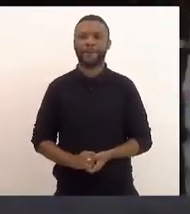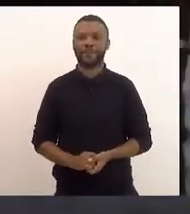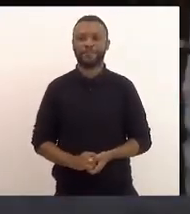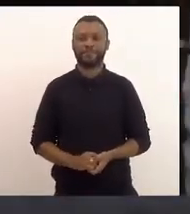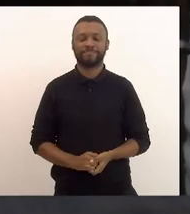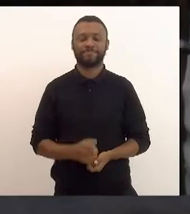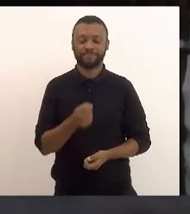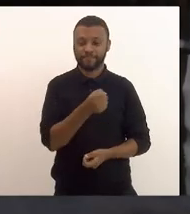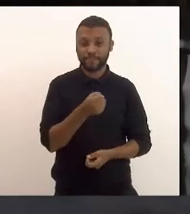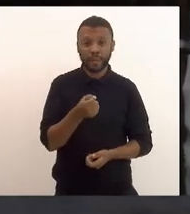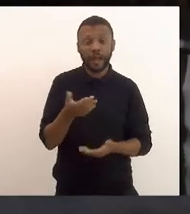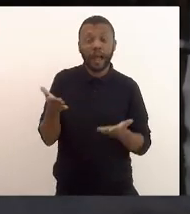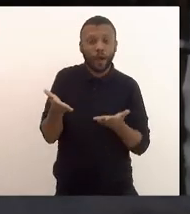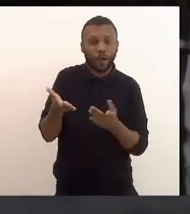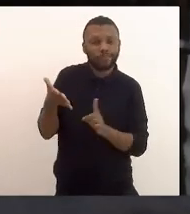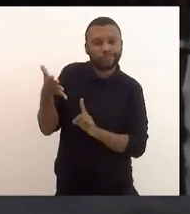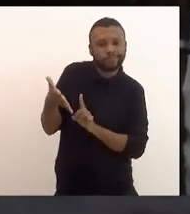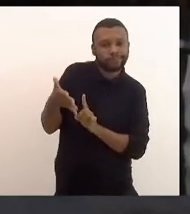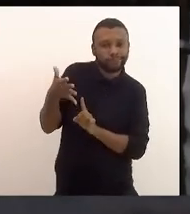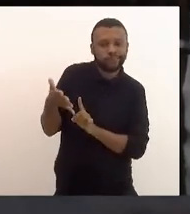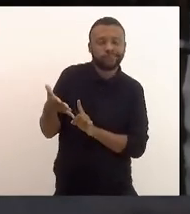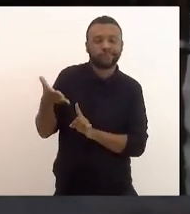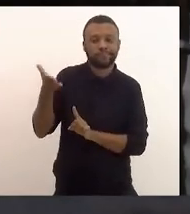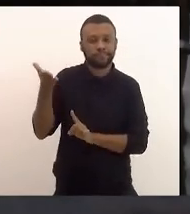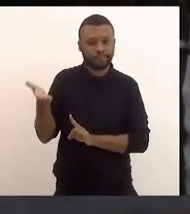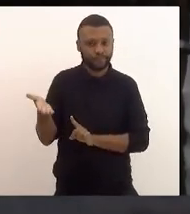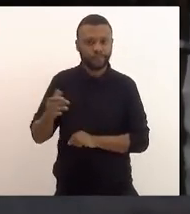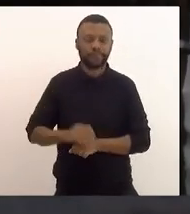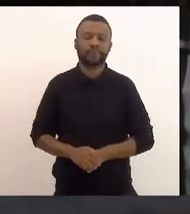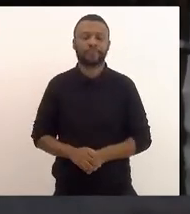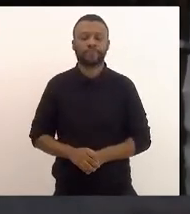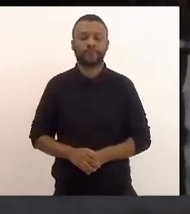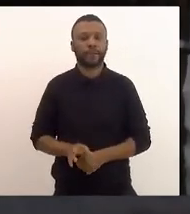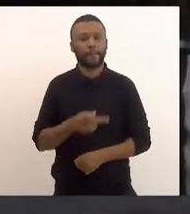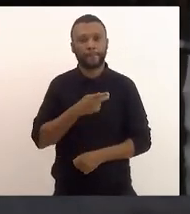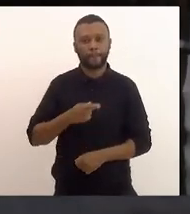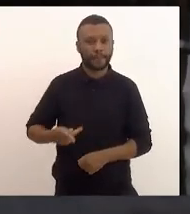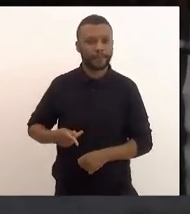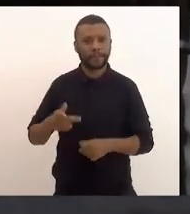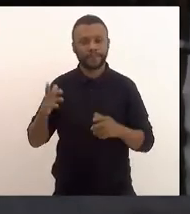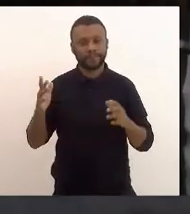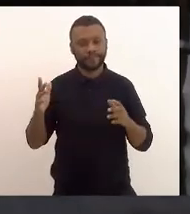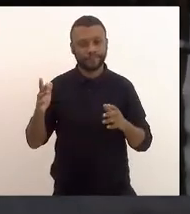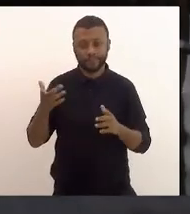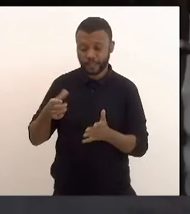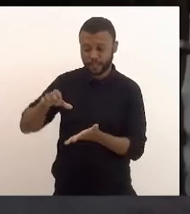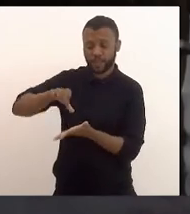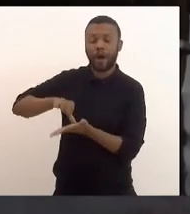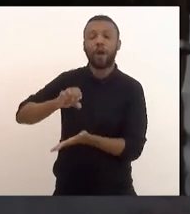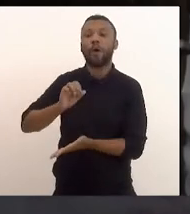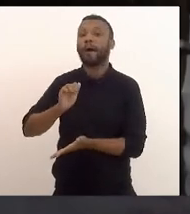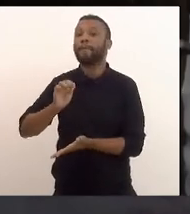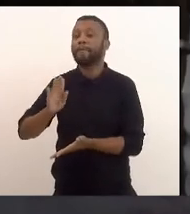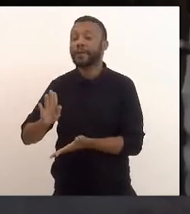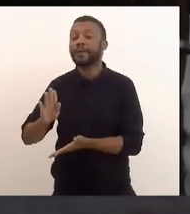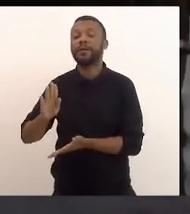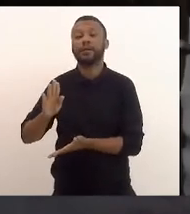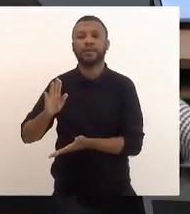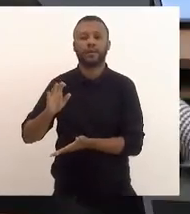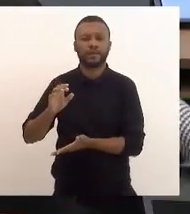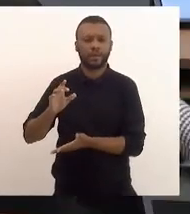e agora para fazer uso da palavra o nosso presidente da sessão OAB Rio de Janeiro Dr Luciano